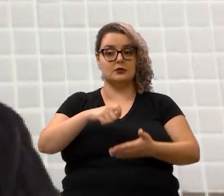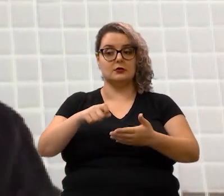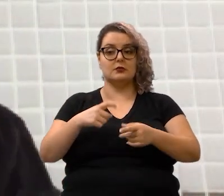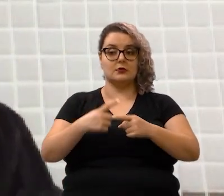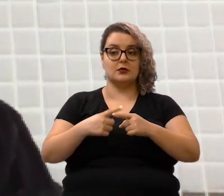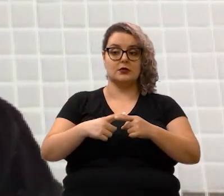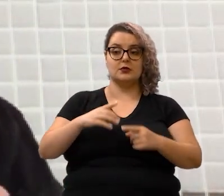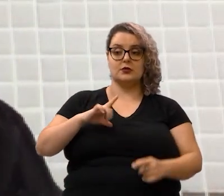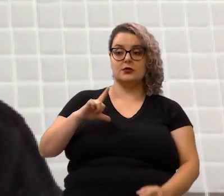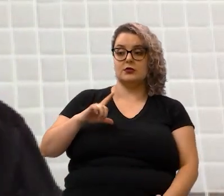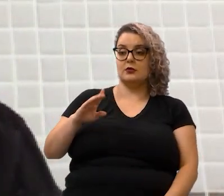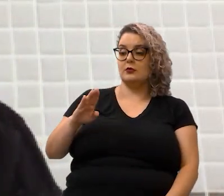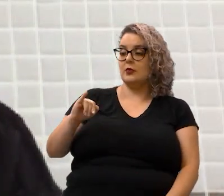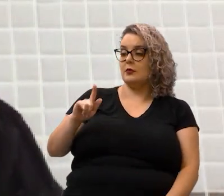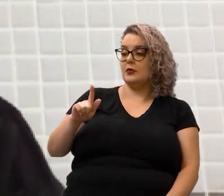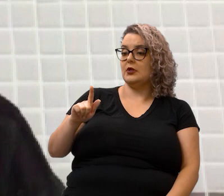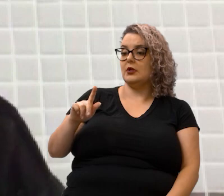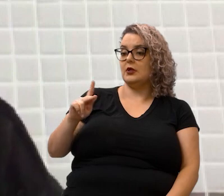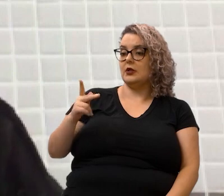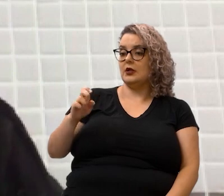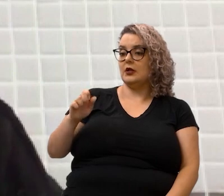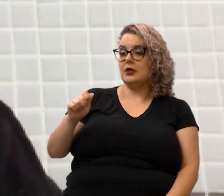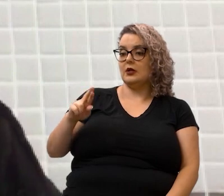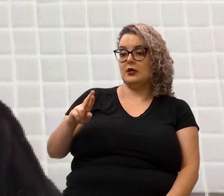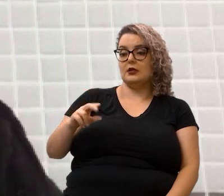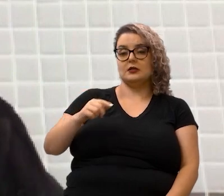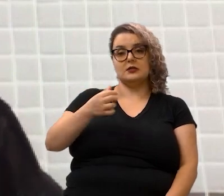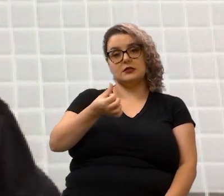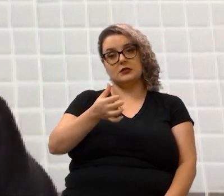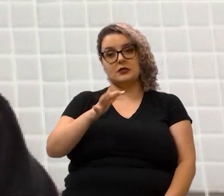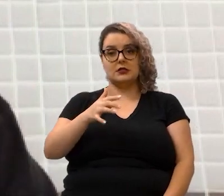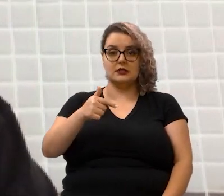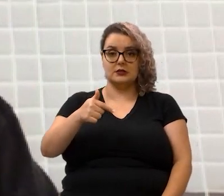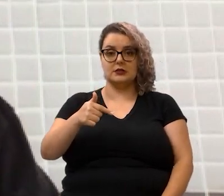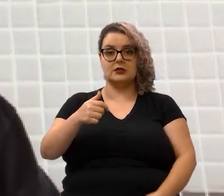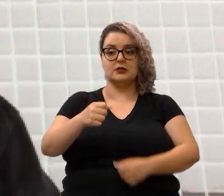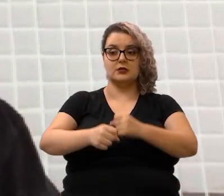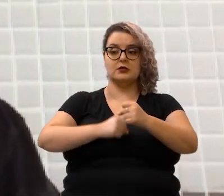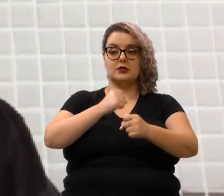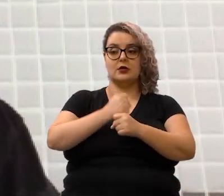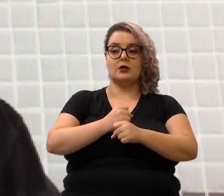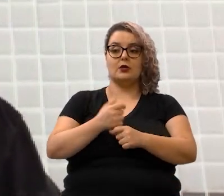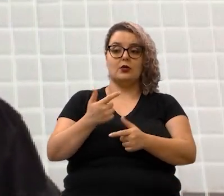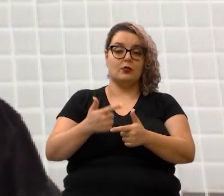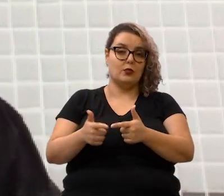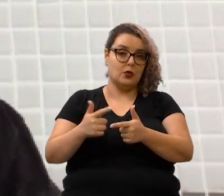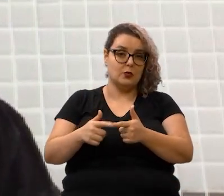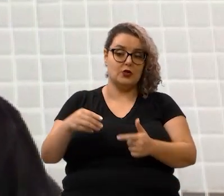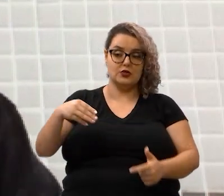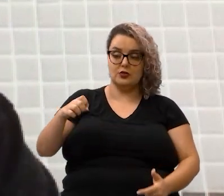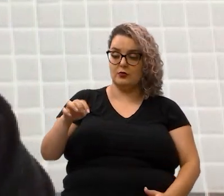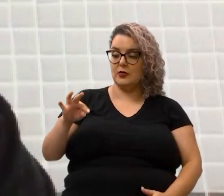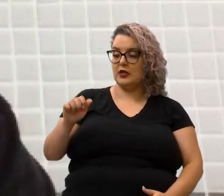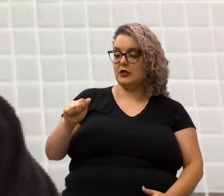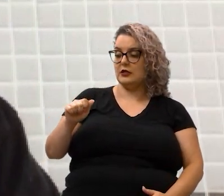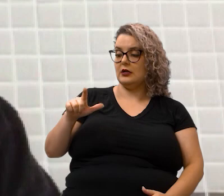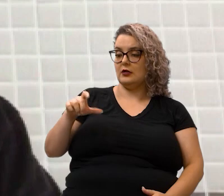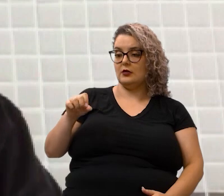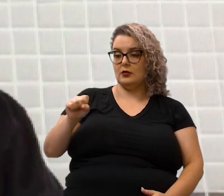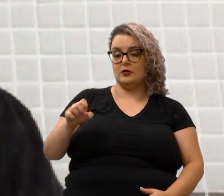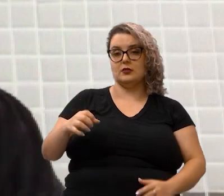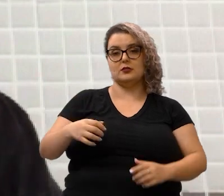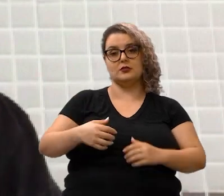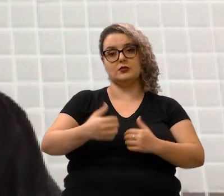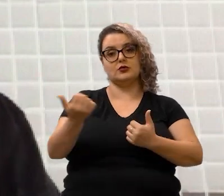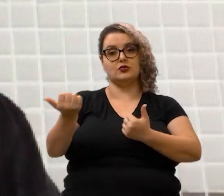ele tinha uma Big Head. E o que aconteceu? 6, 7 anos depois, ele teve problema de metalose, inclusive tirou a